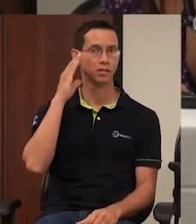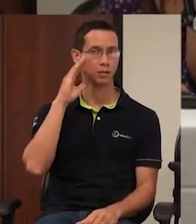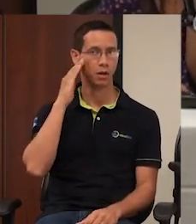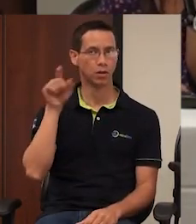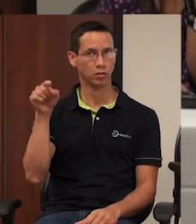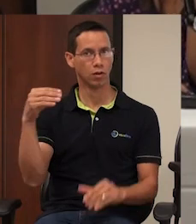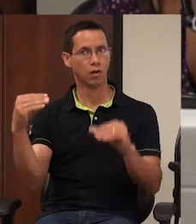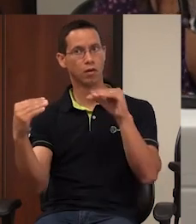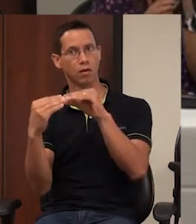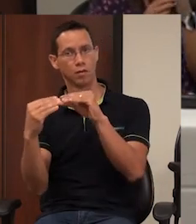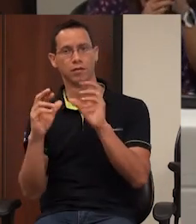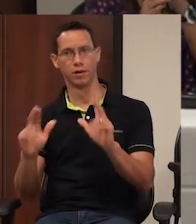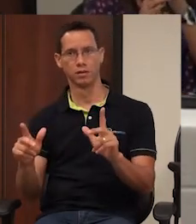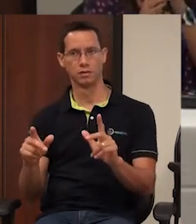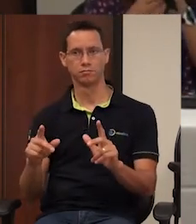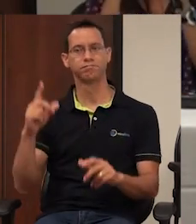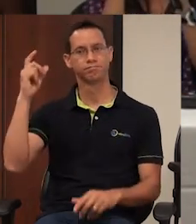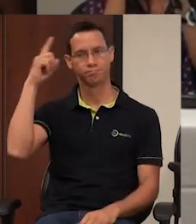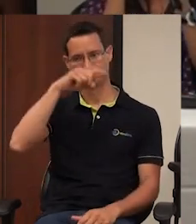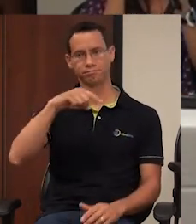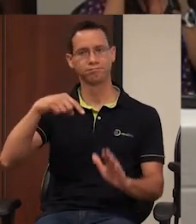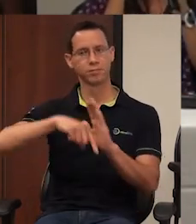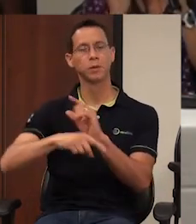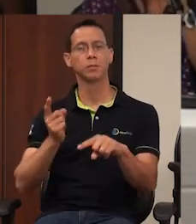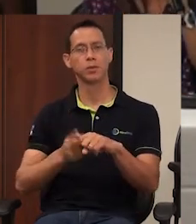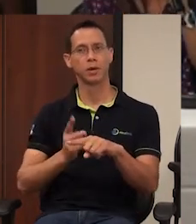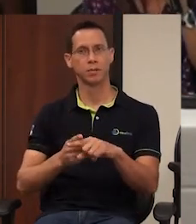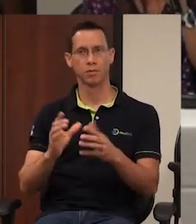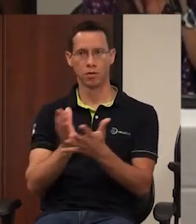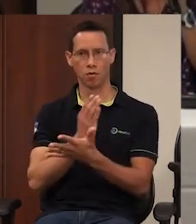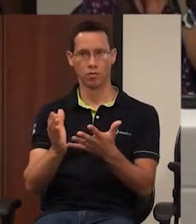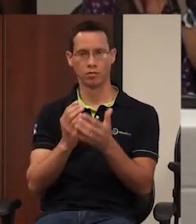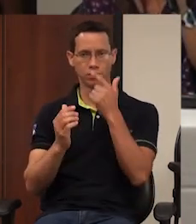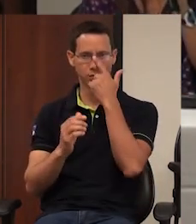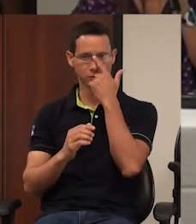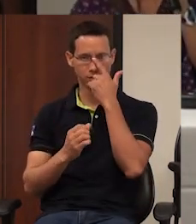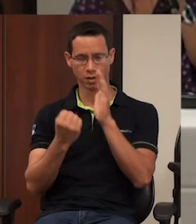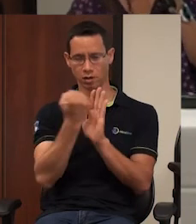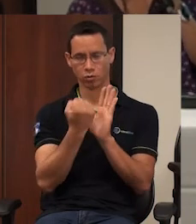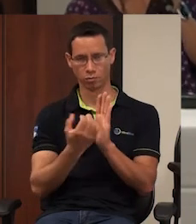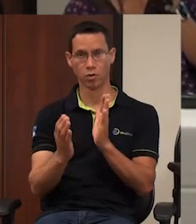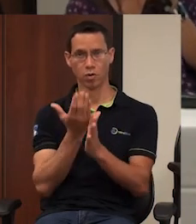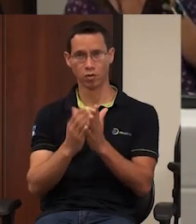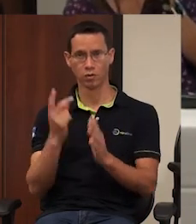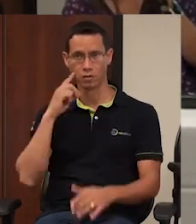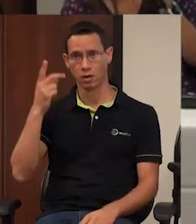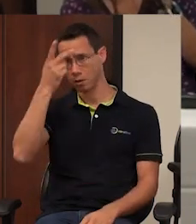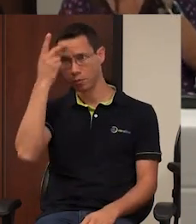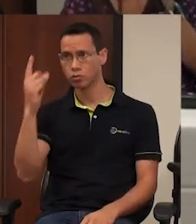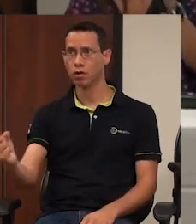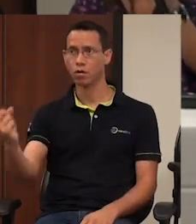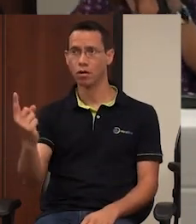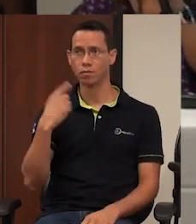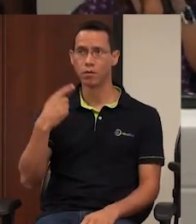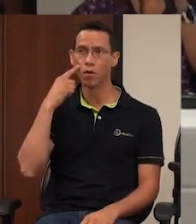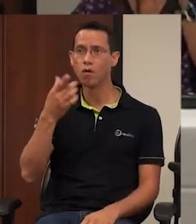complicada, né? Porque eu também já ouvi dos oficiais de cartório dizerem o seguinte, Mas a pessoa chega lá, eu olho para a cara dela, ela